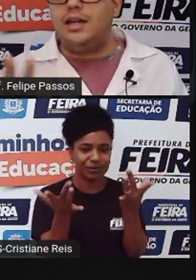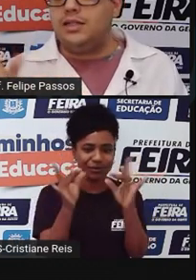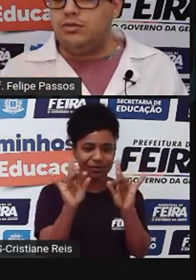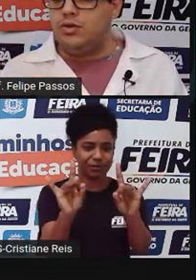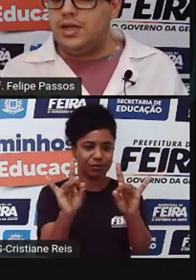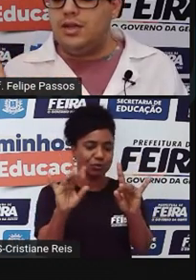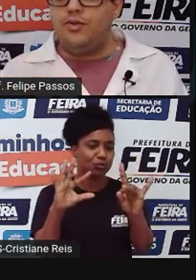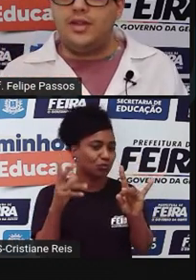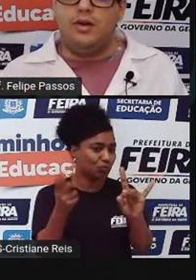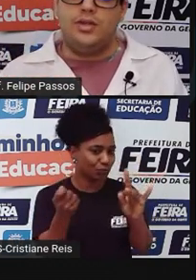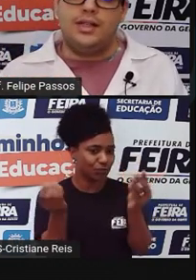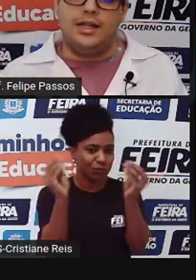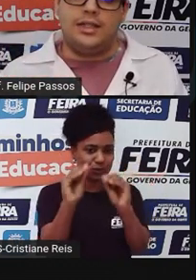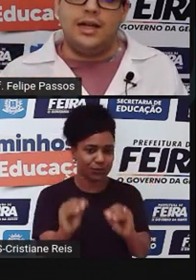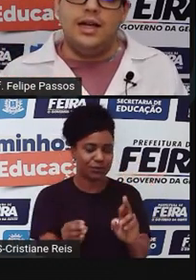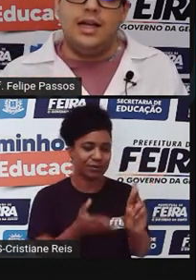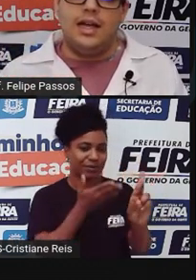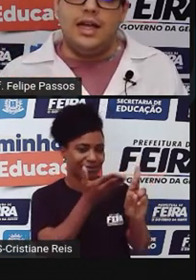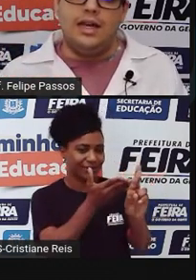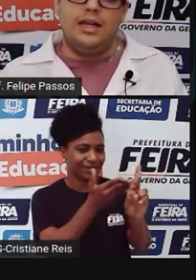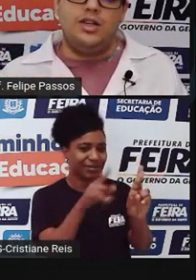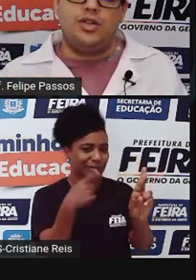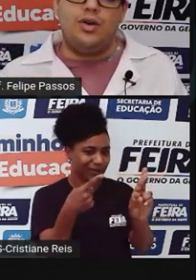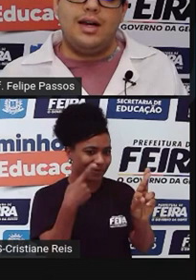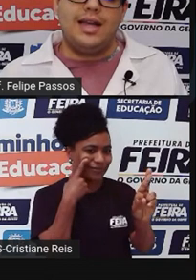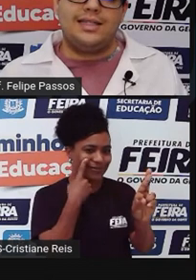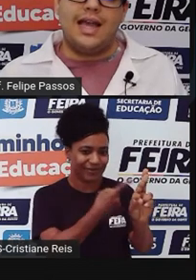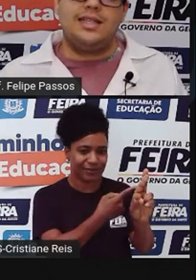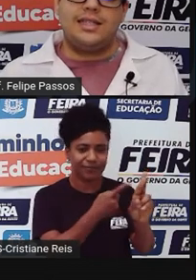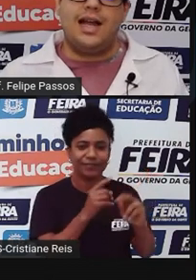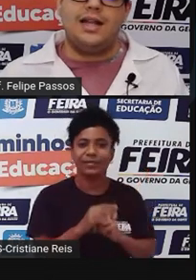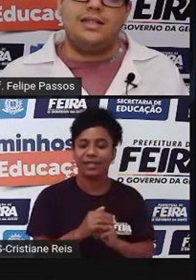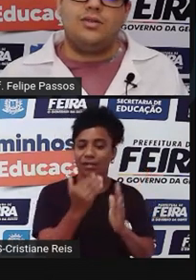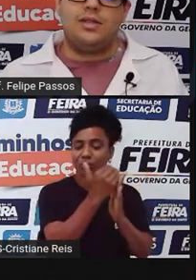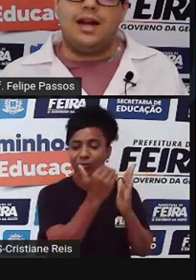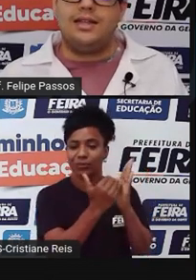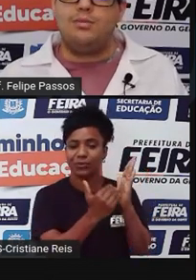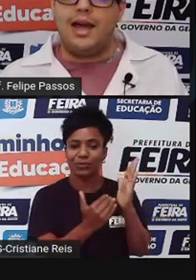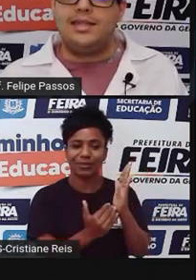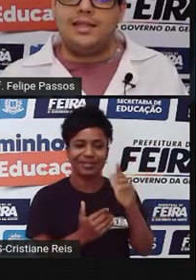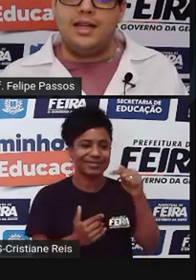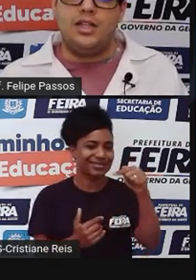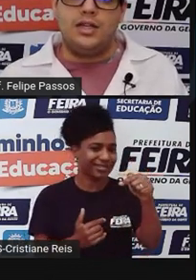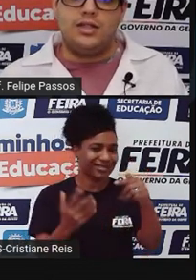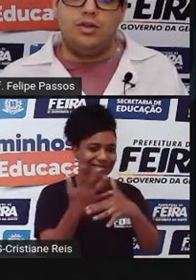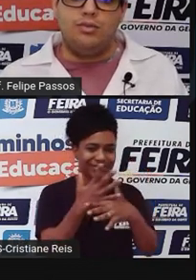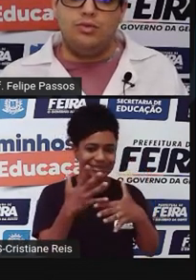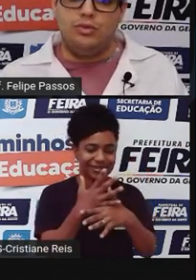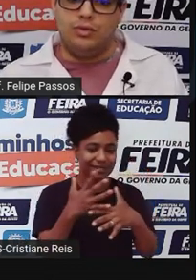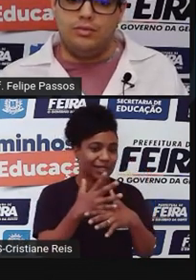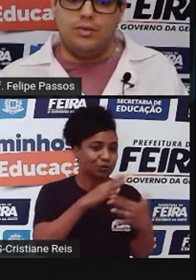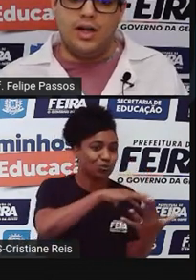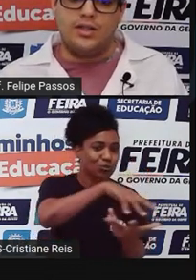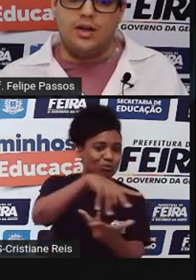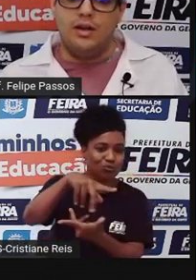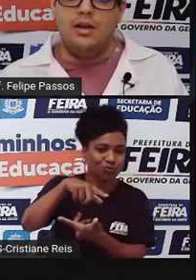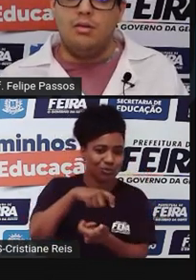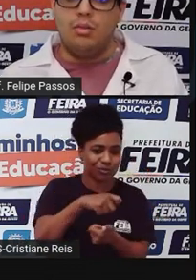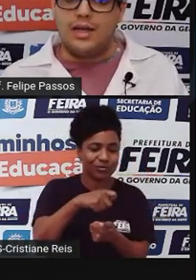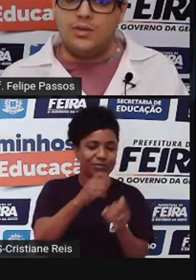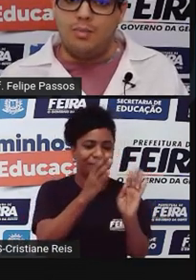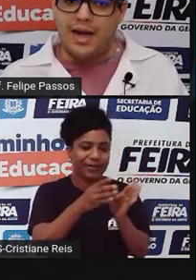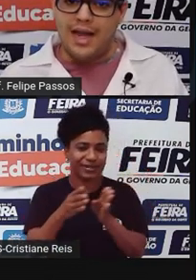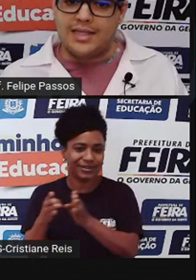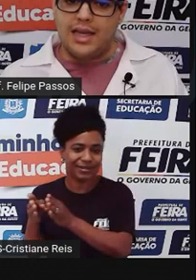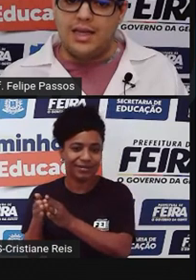desta imagem com todos aqui no final do slide tá ele estou aliás Sete Cidades consideradas mais inteligentes do mundo Olha